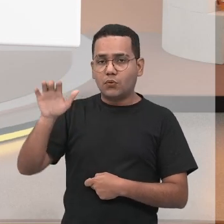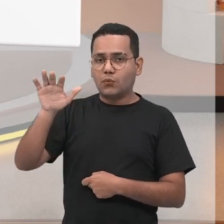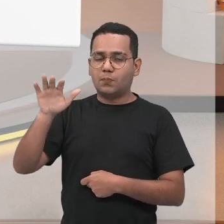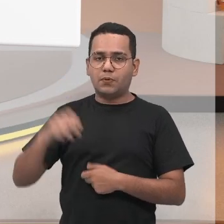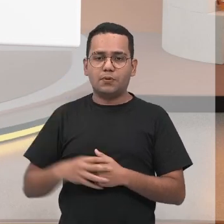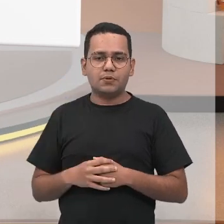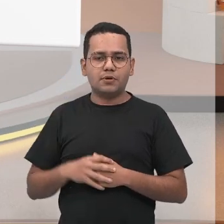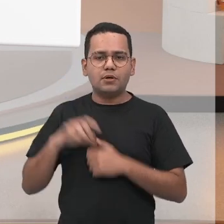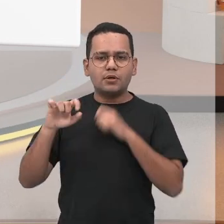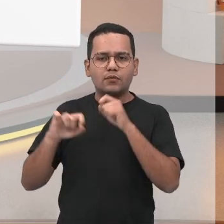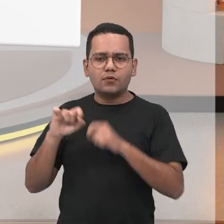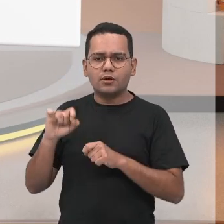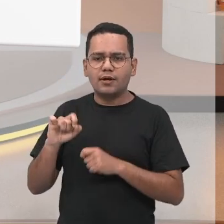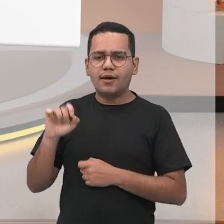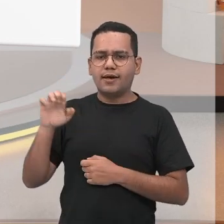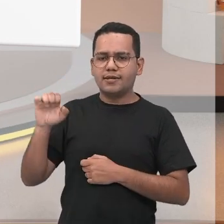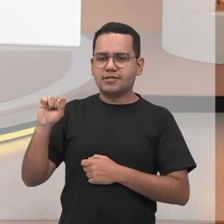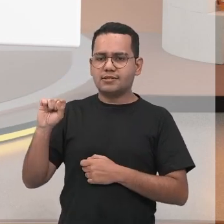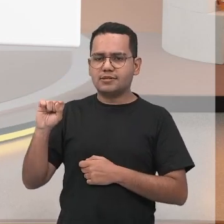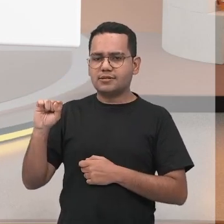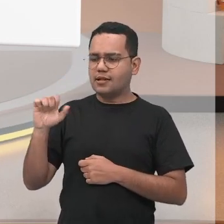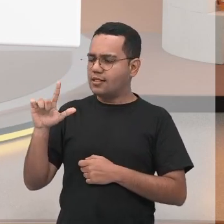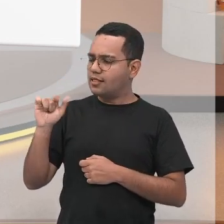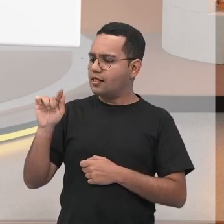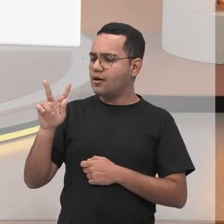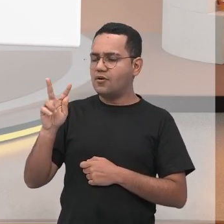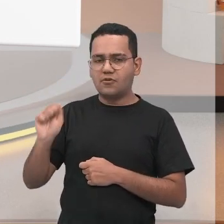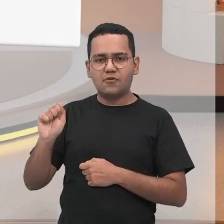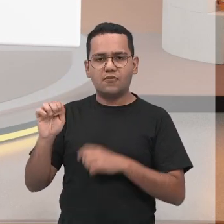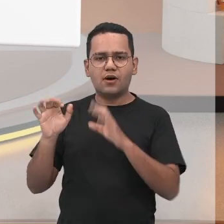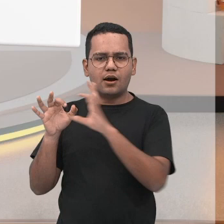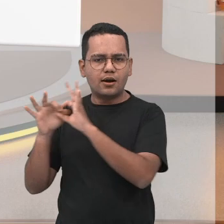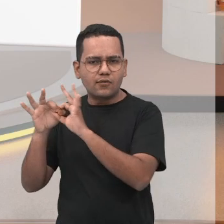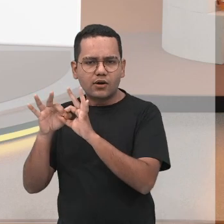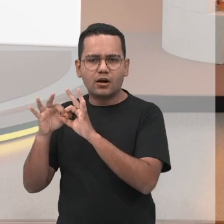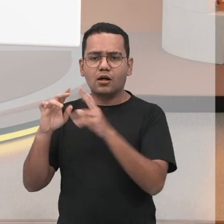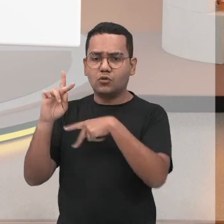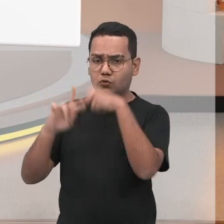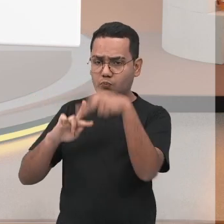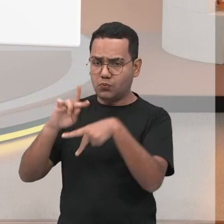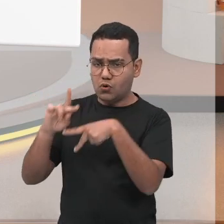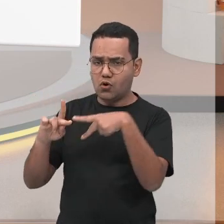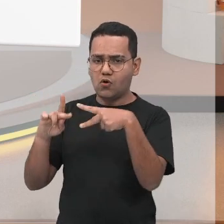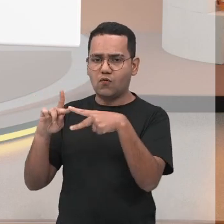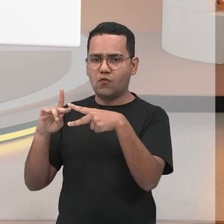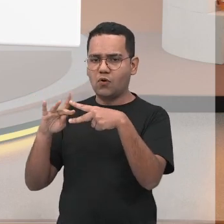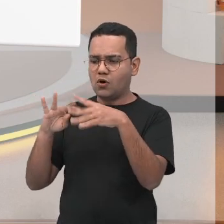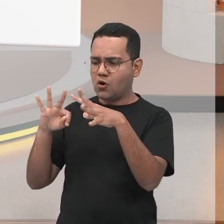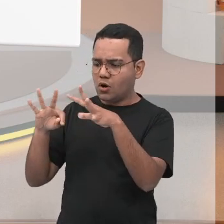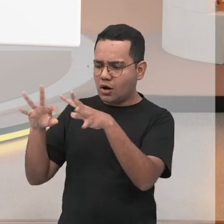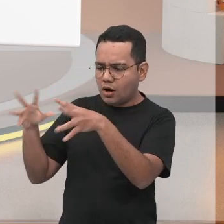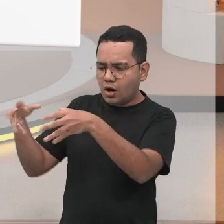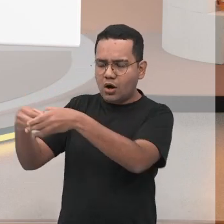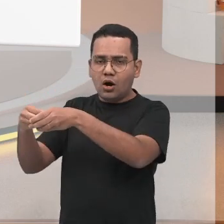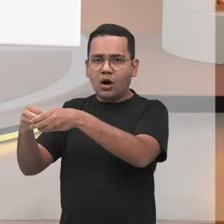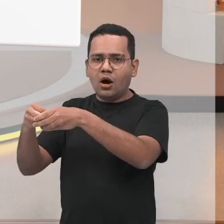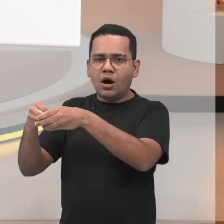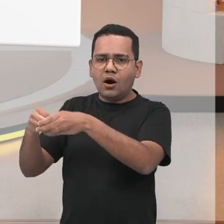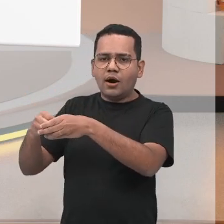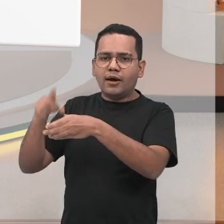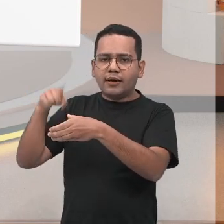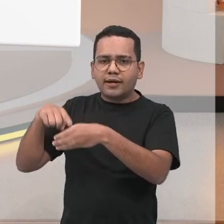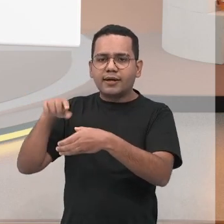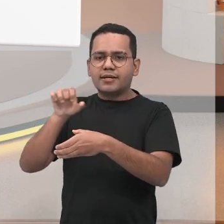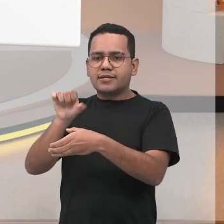movimento que defendiam a unificação política dos povos eslavos em um único país, no caso seria a Grande